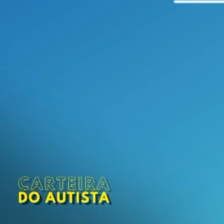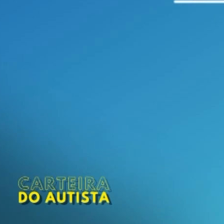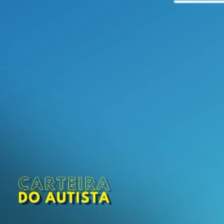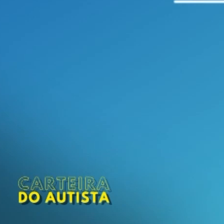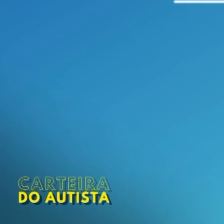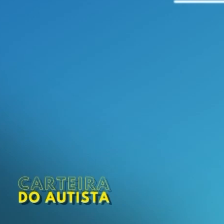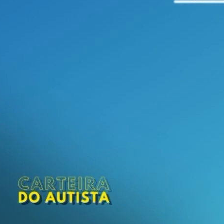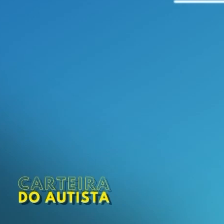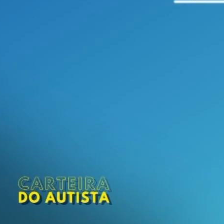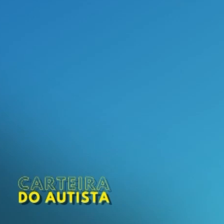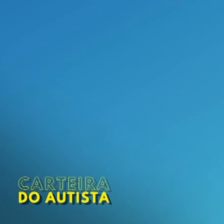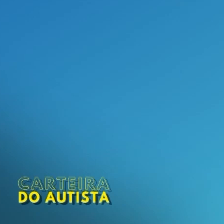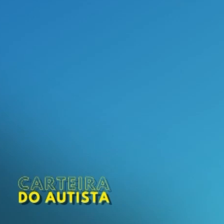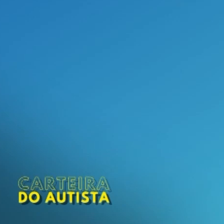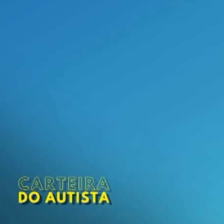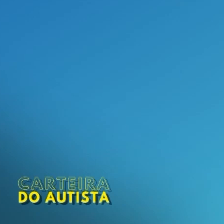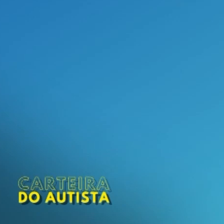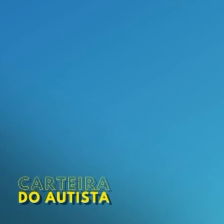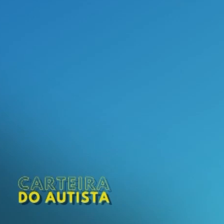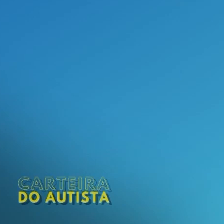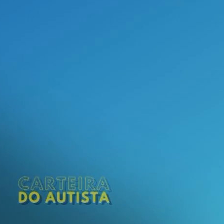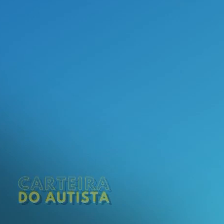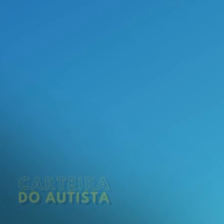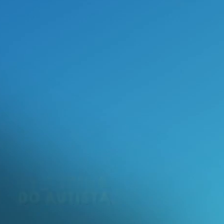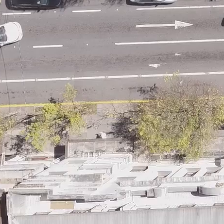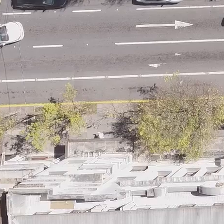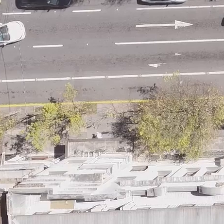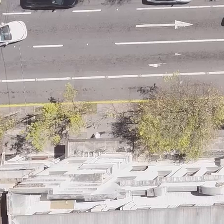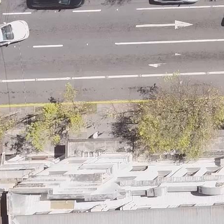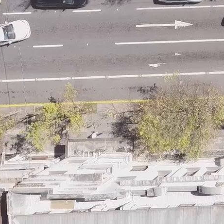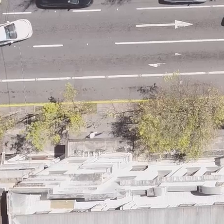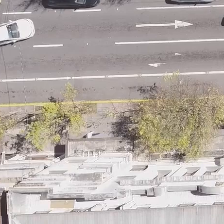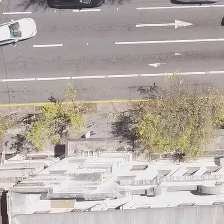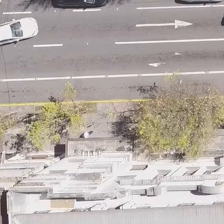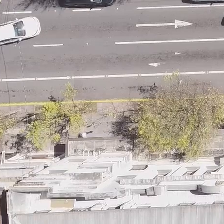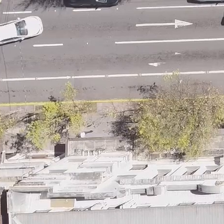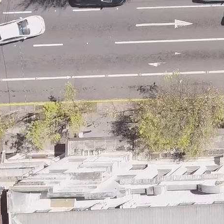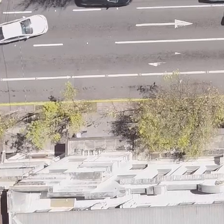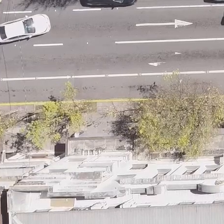de Caxias do Sul. Apoio: FADERS.